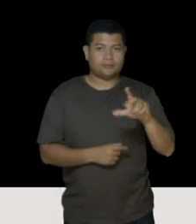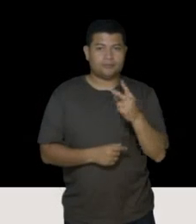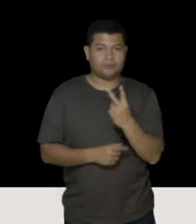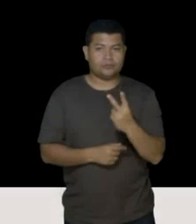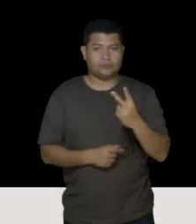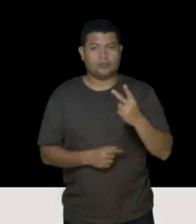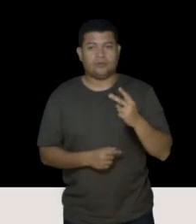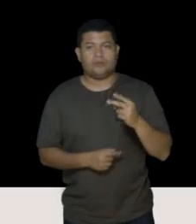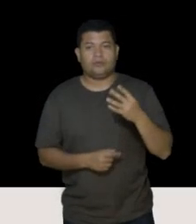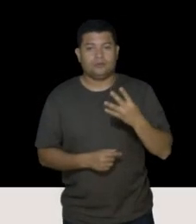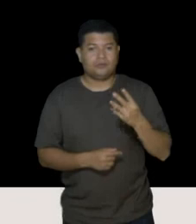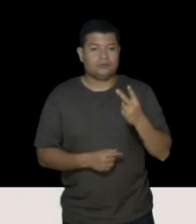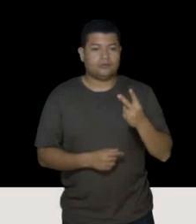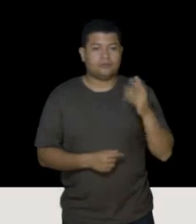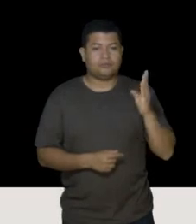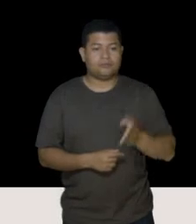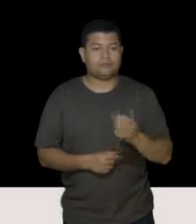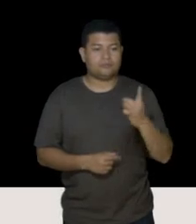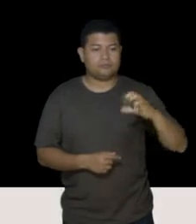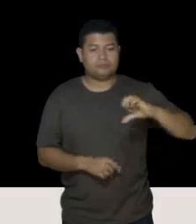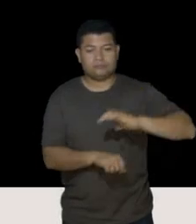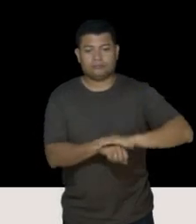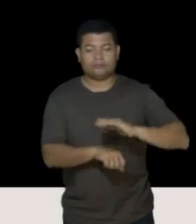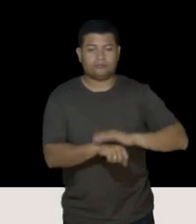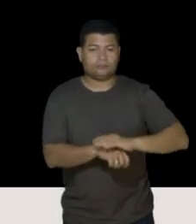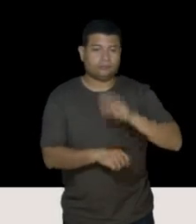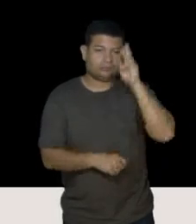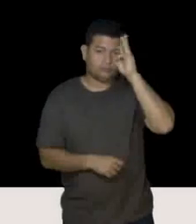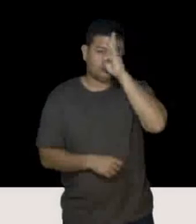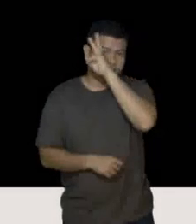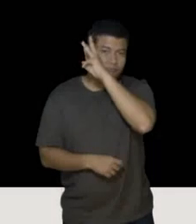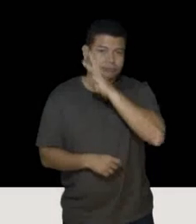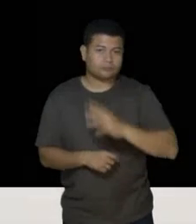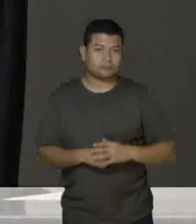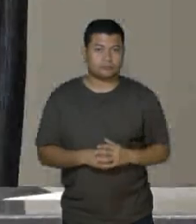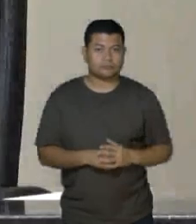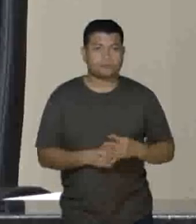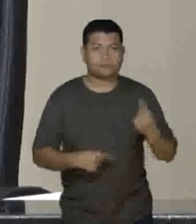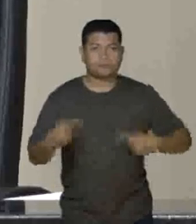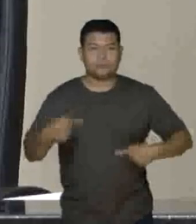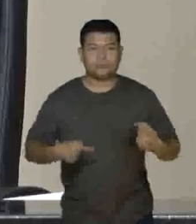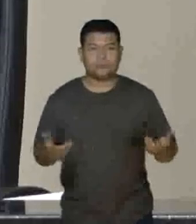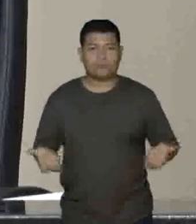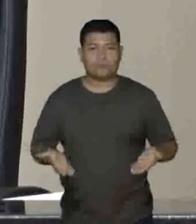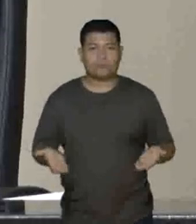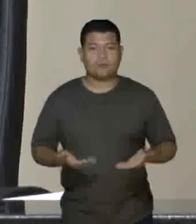242/19, de autoria do deputado Volney Weber. Em discussão.